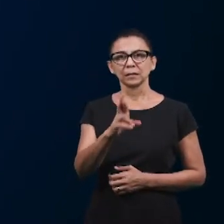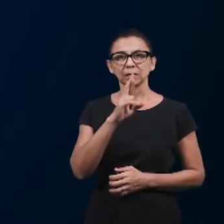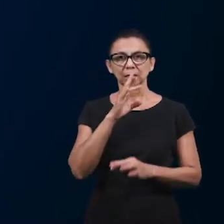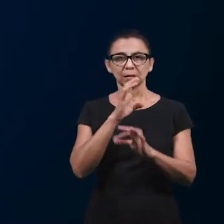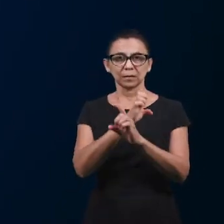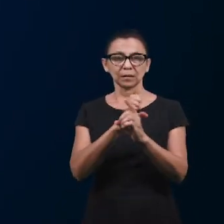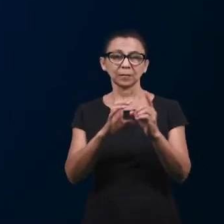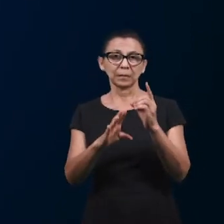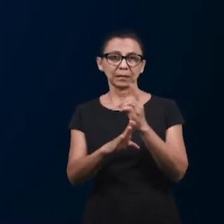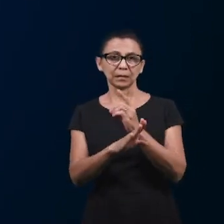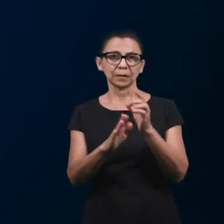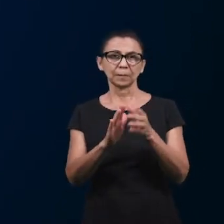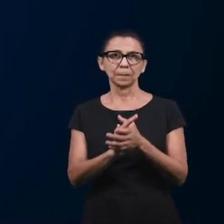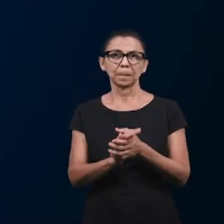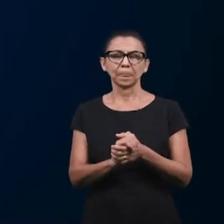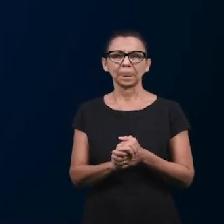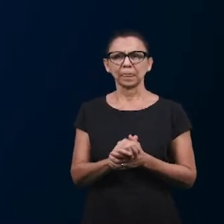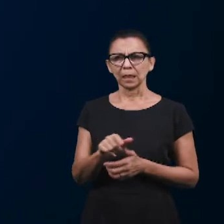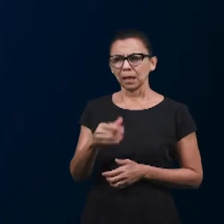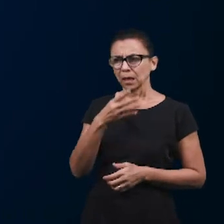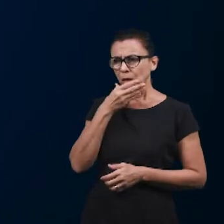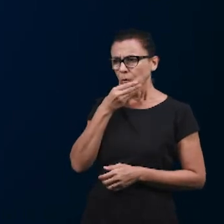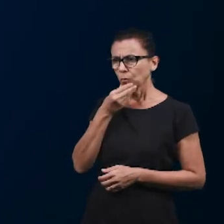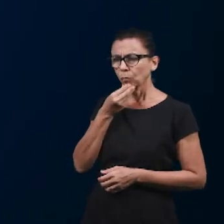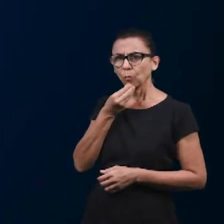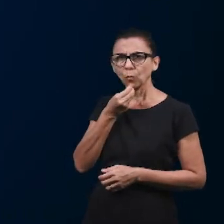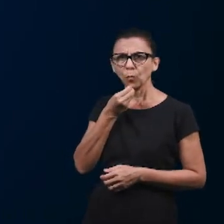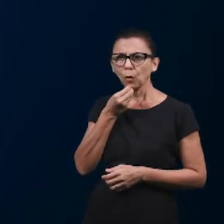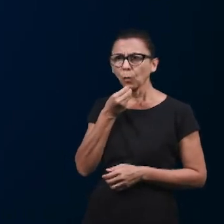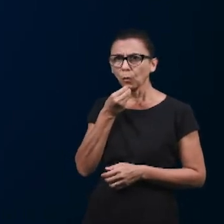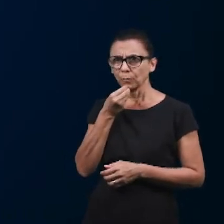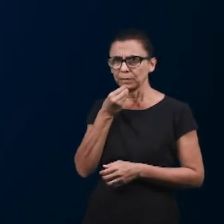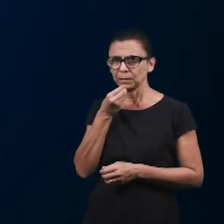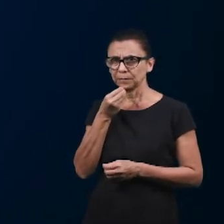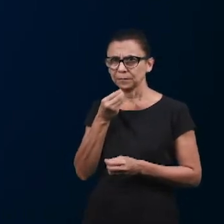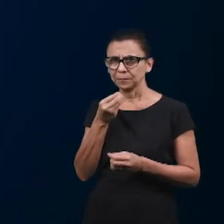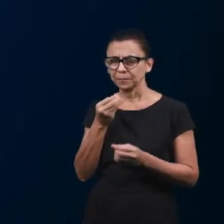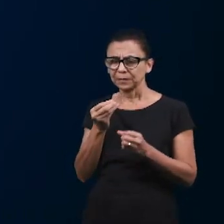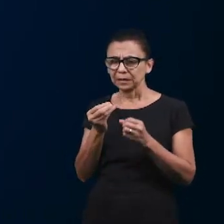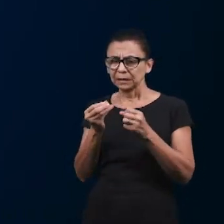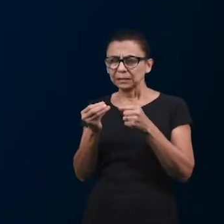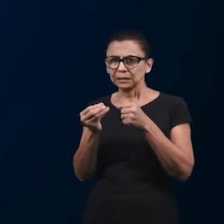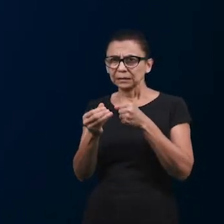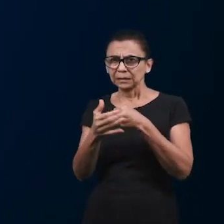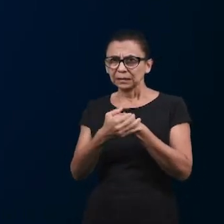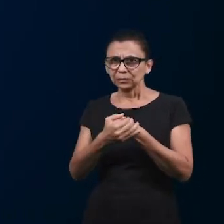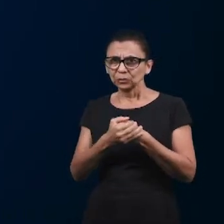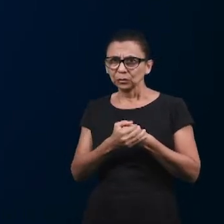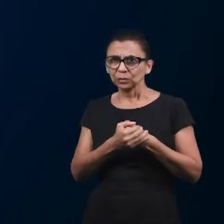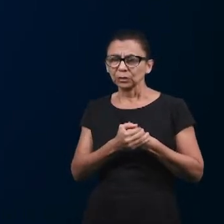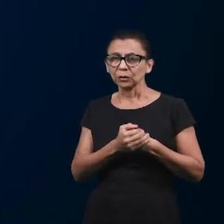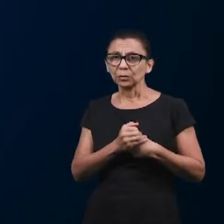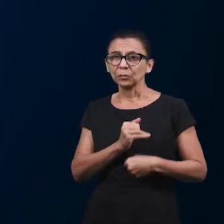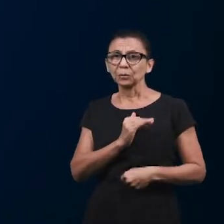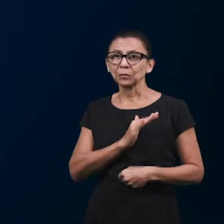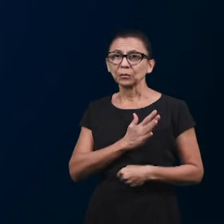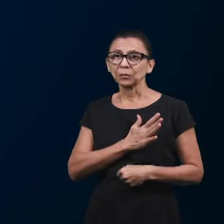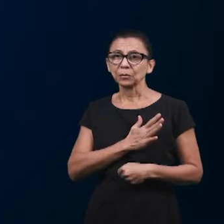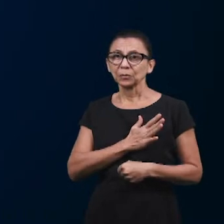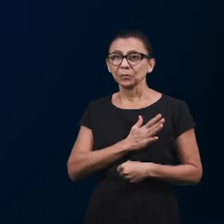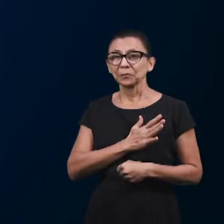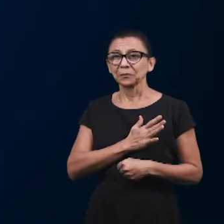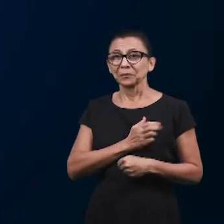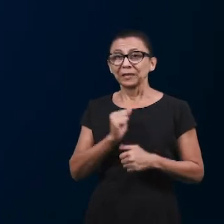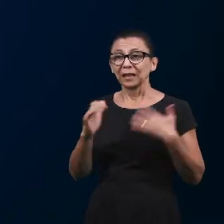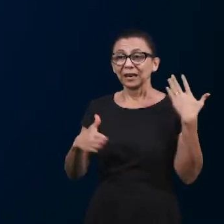Dominical. Então, dentre as reações daquele homem que foi, escondeu no coração, se alegrou, vendeu tudo que tinha e comprou